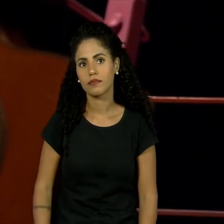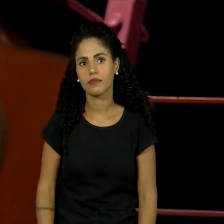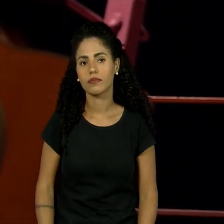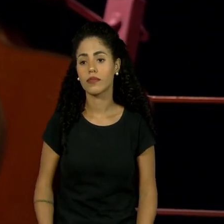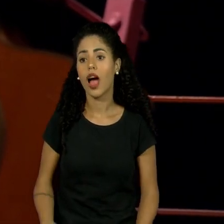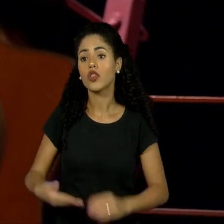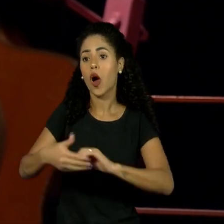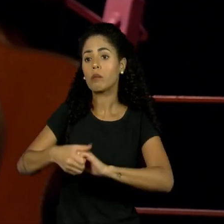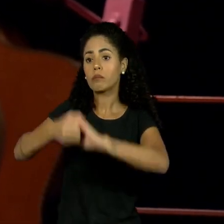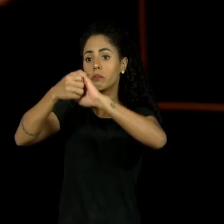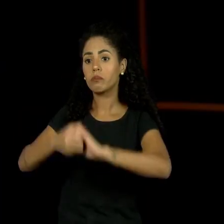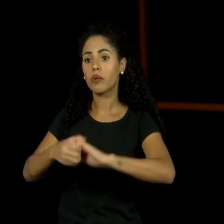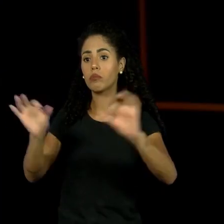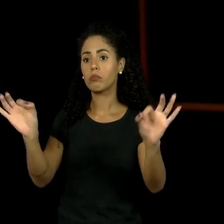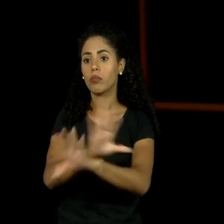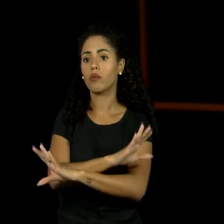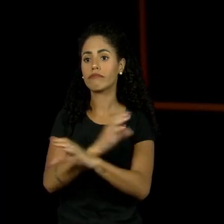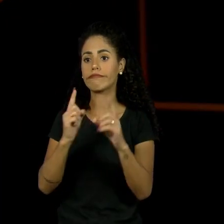Apertou minha mão